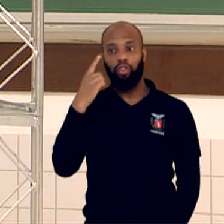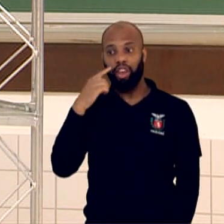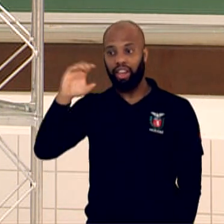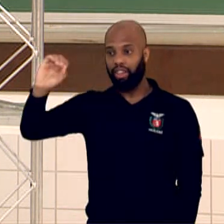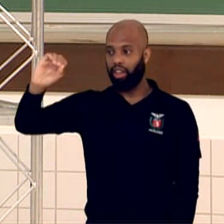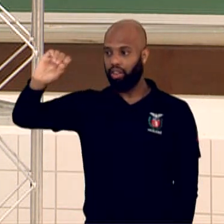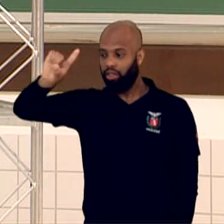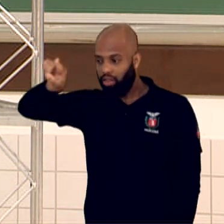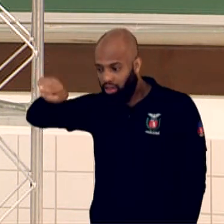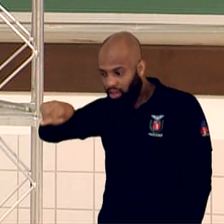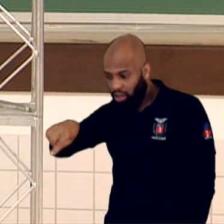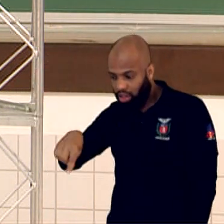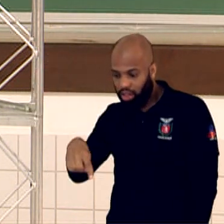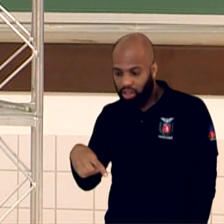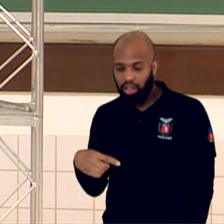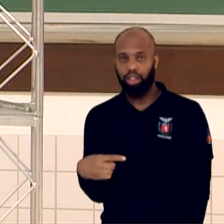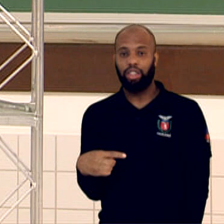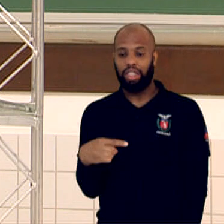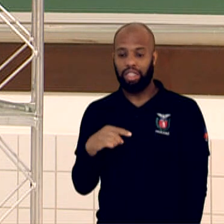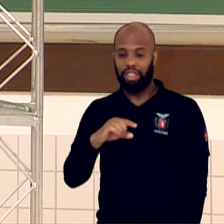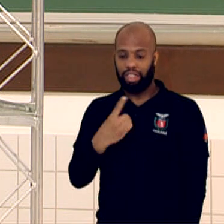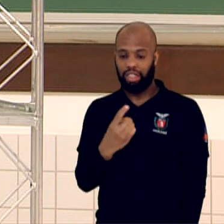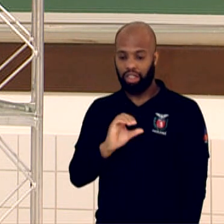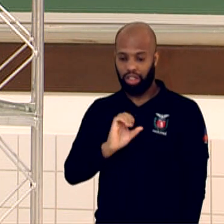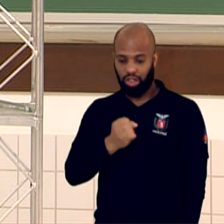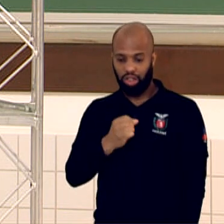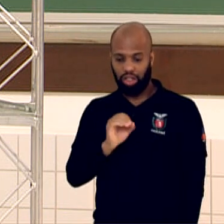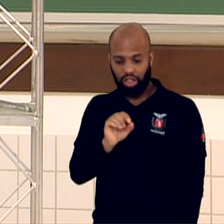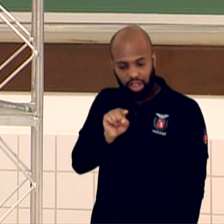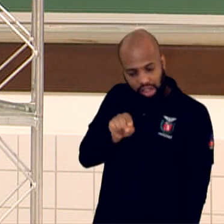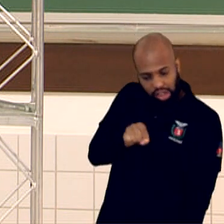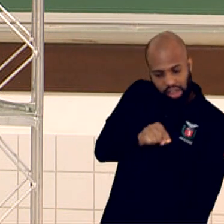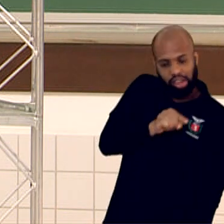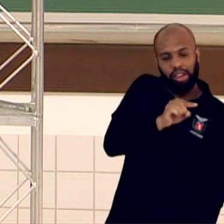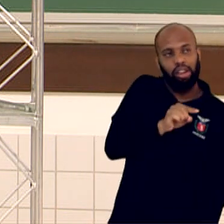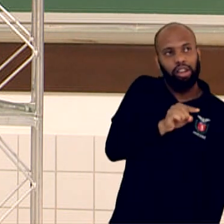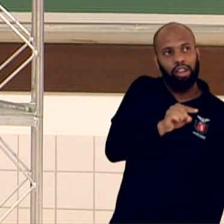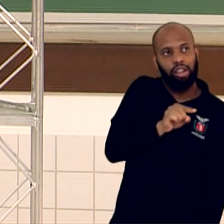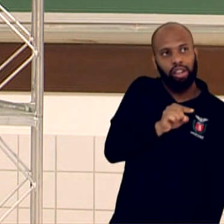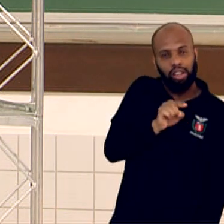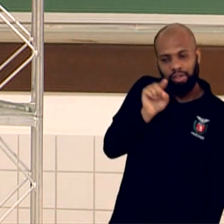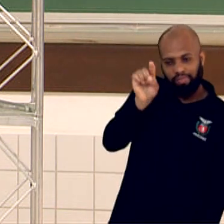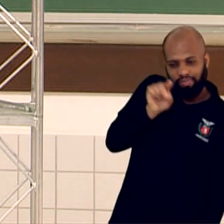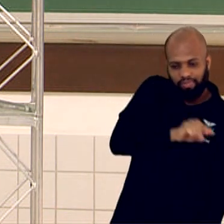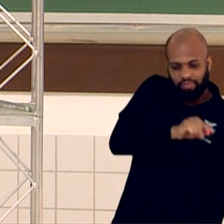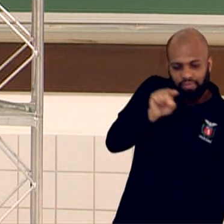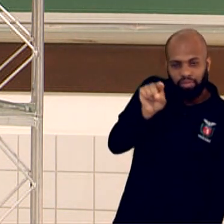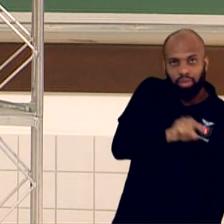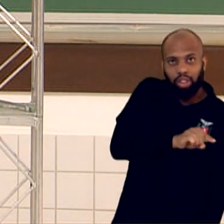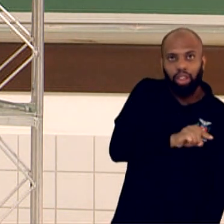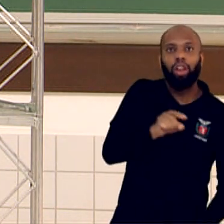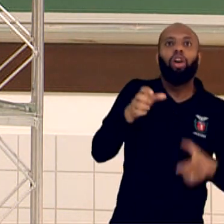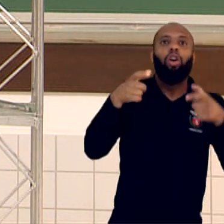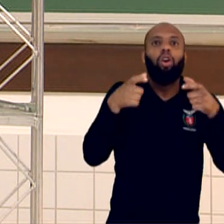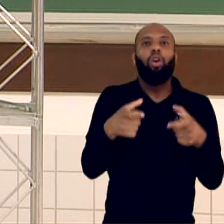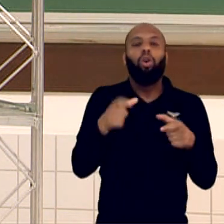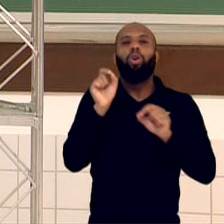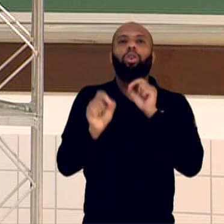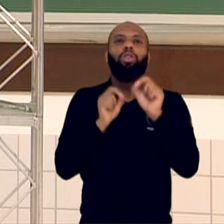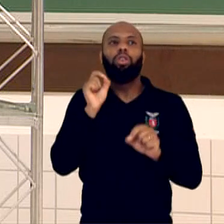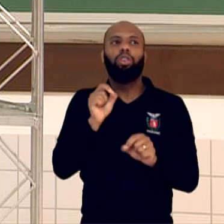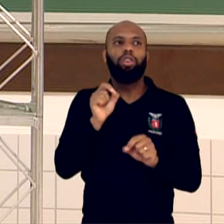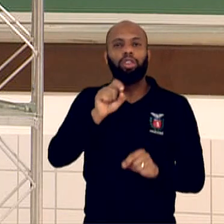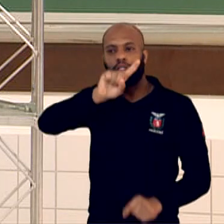Tá, mas eu quero 190, então eu vou passar um pouquinho. Então, mais ou menos aqui é a localização